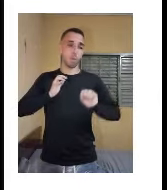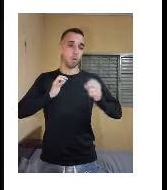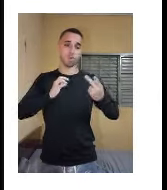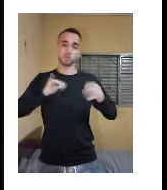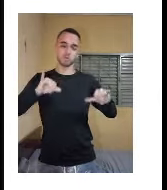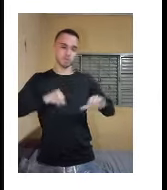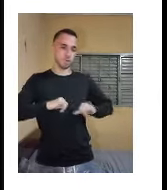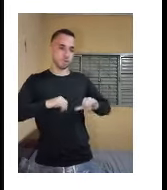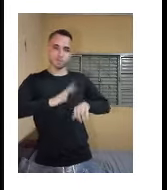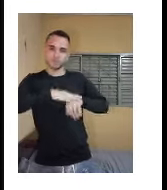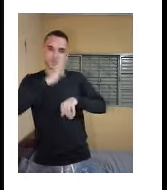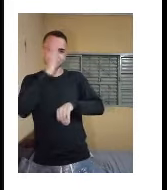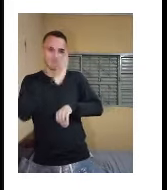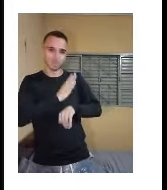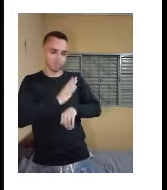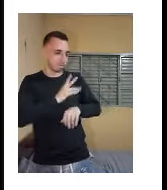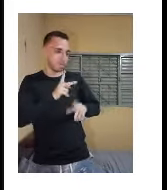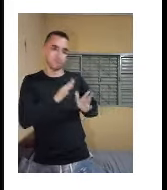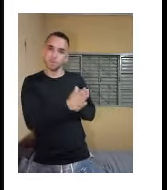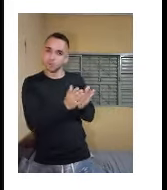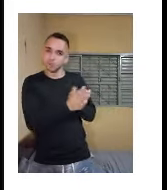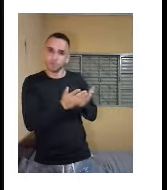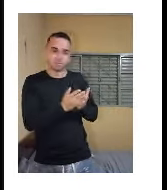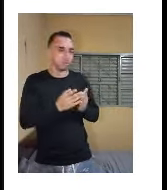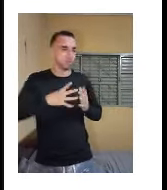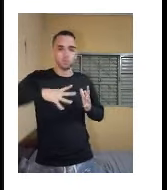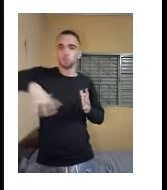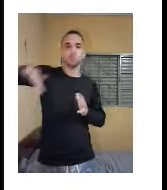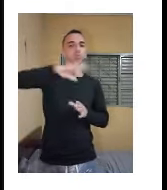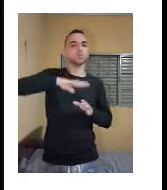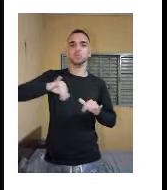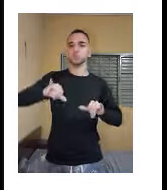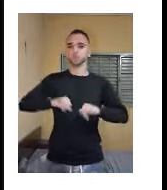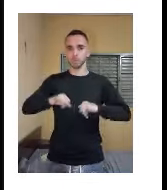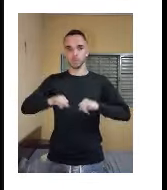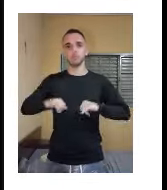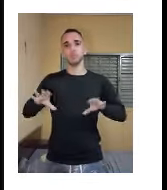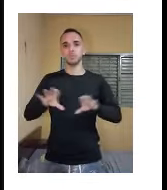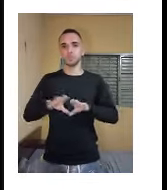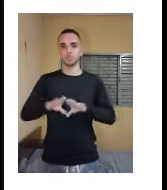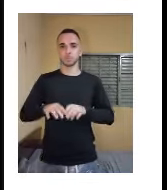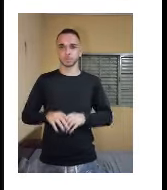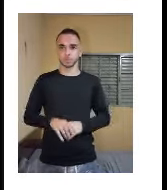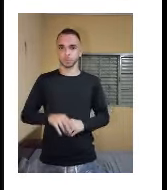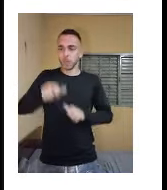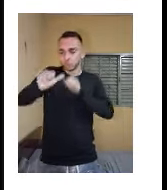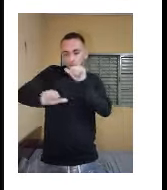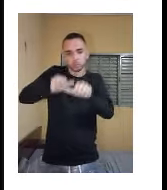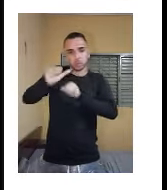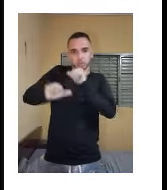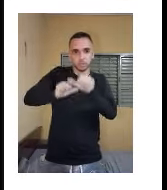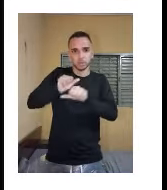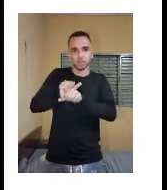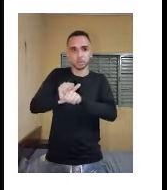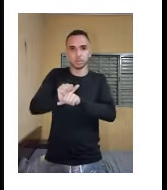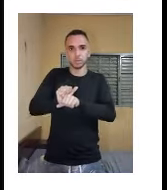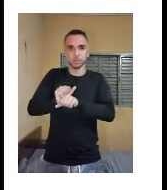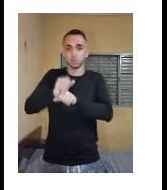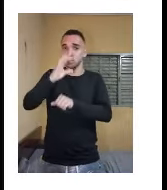fato, a mudança do clima, o impacto da mudança do clima, ele